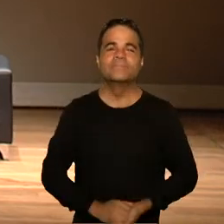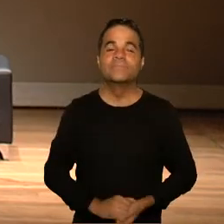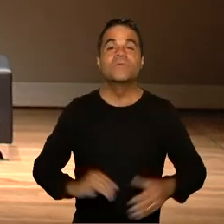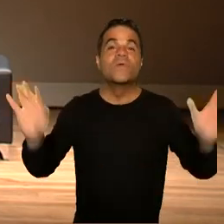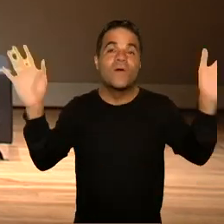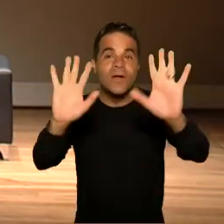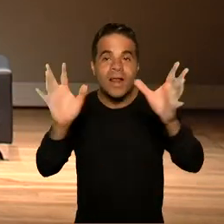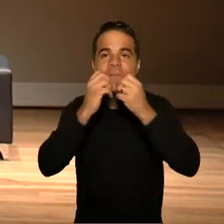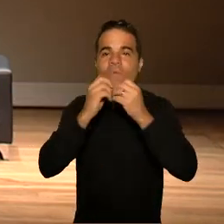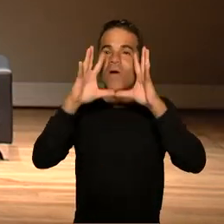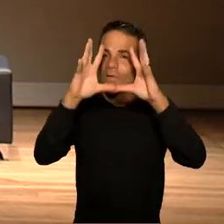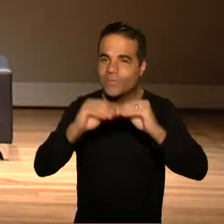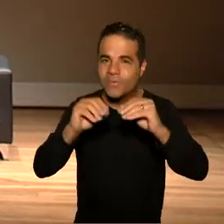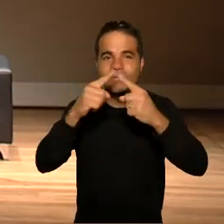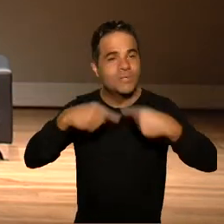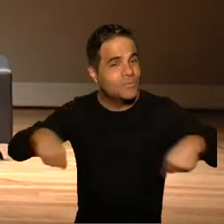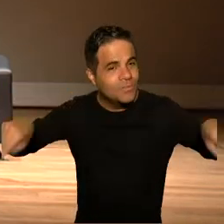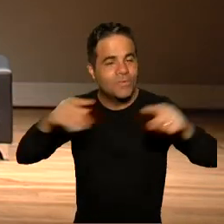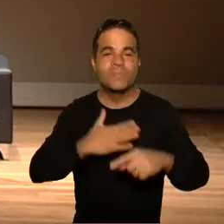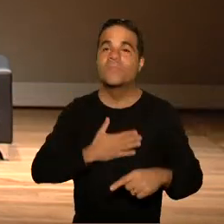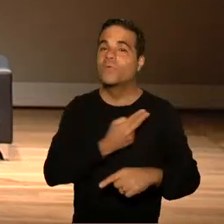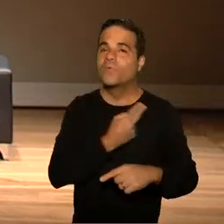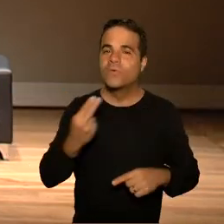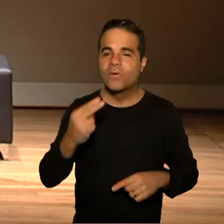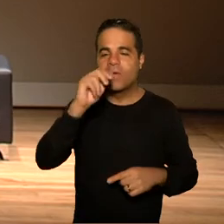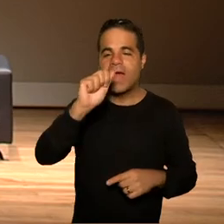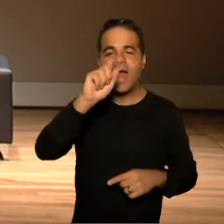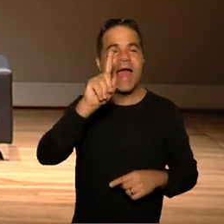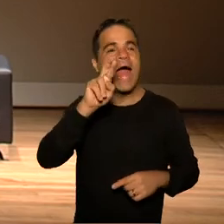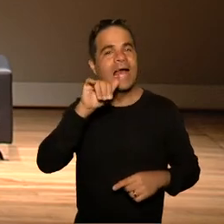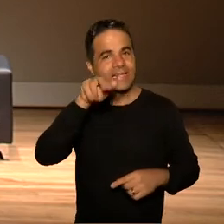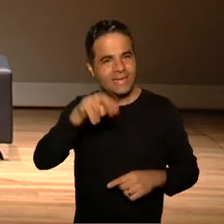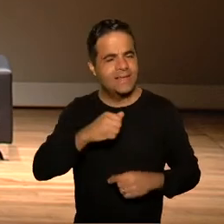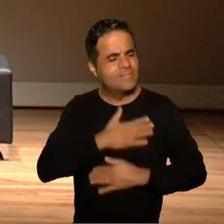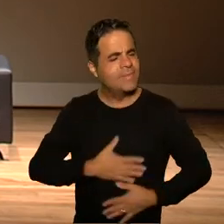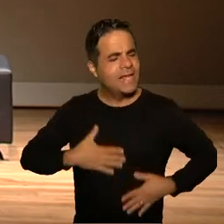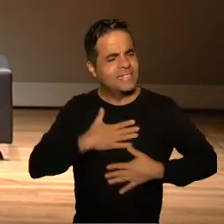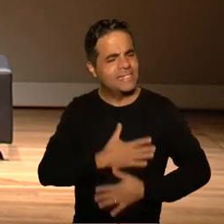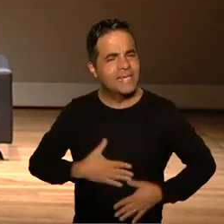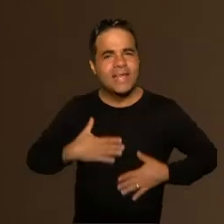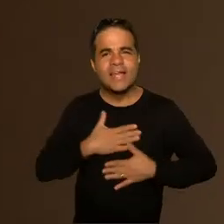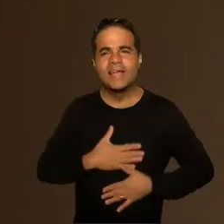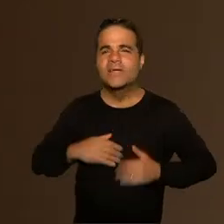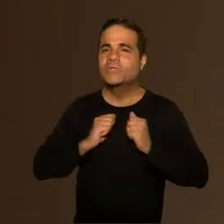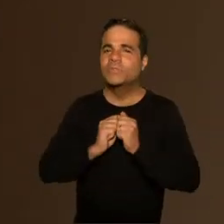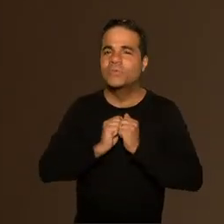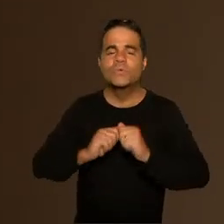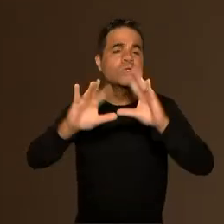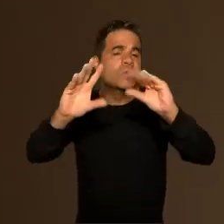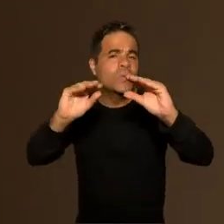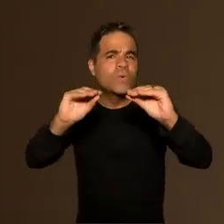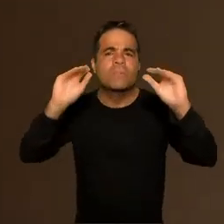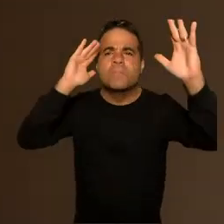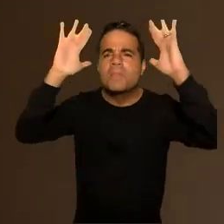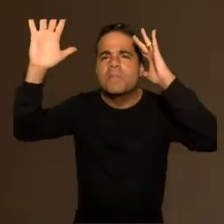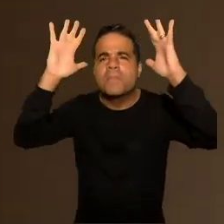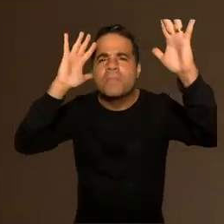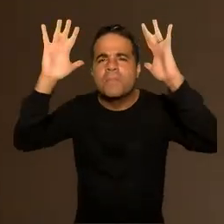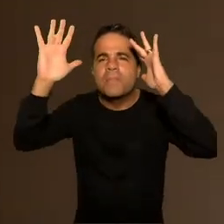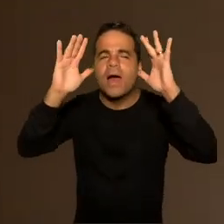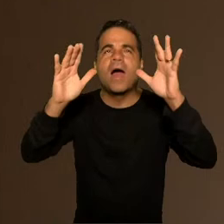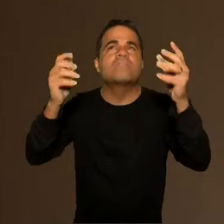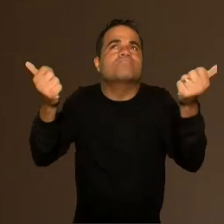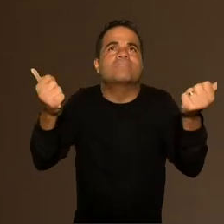Olá boa noite a todos e a todas meu nome é Adriana Couto e é um prazer estar aqui com vocês nessa noite pra gente refletir para a